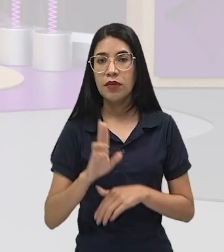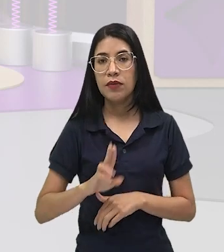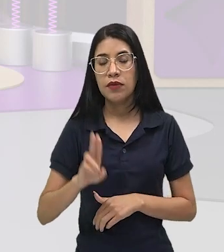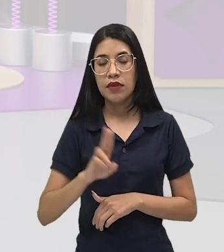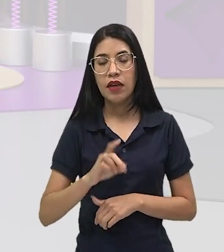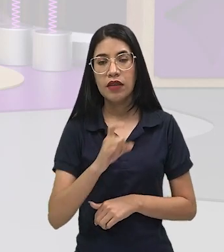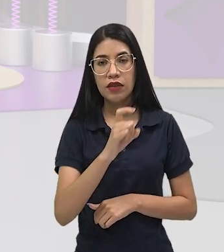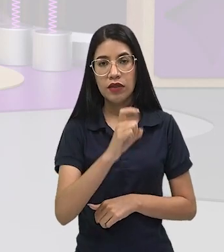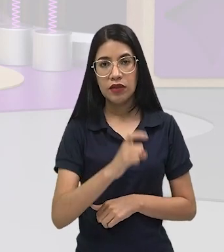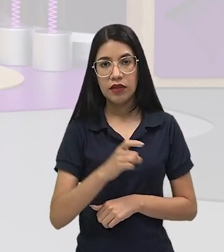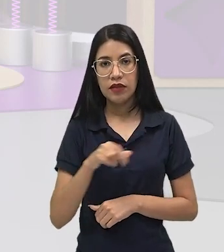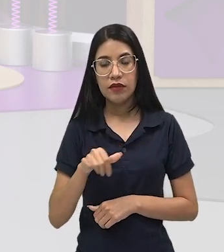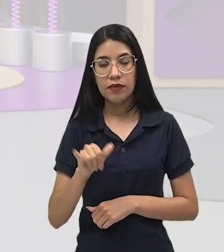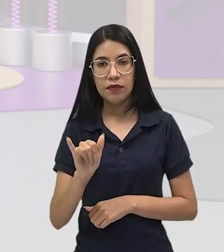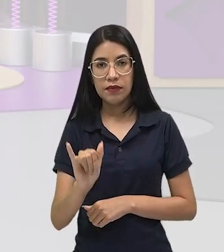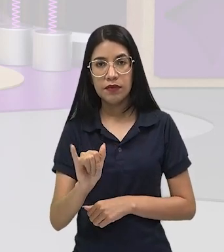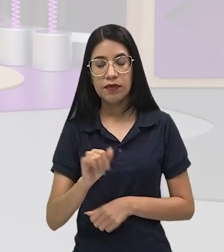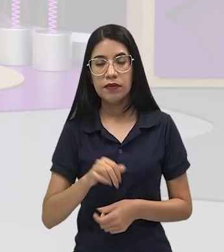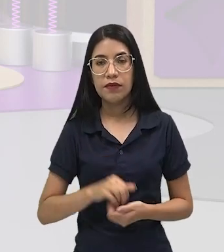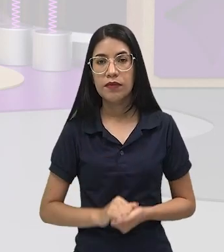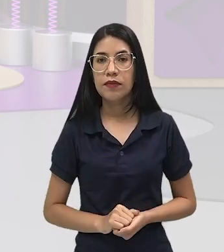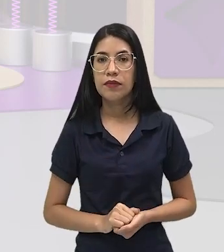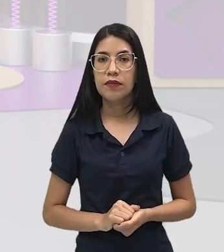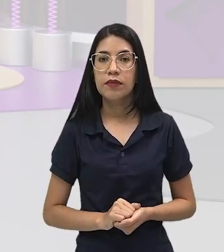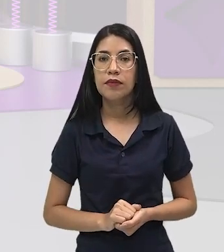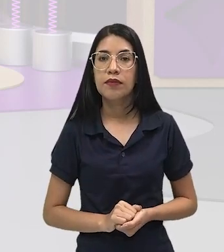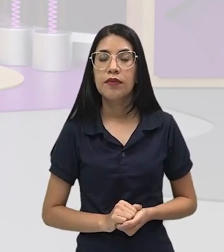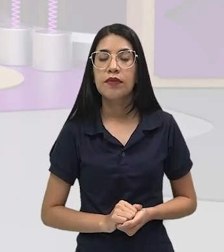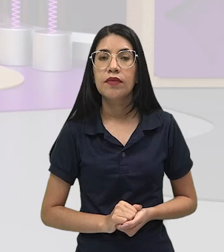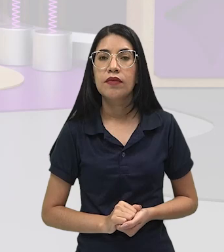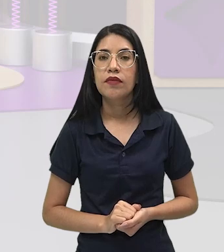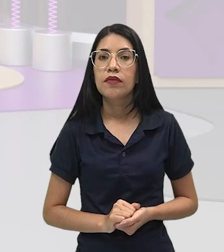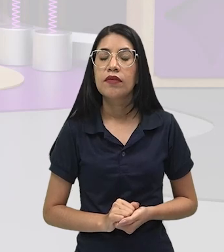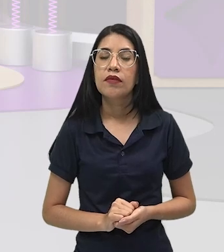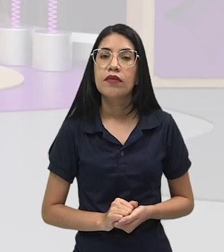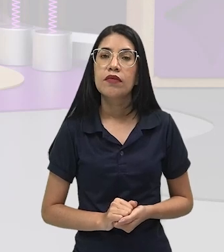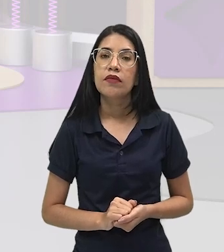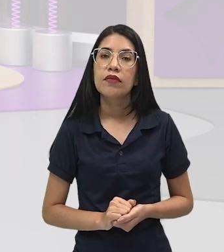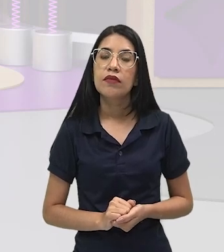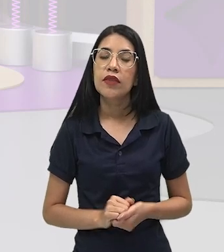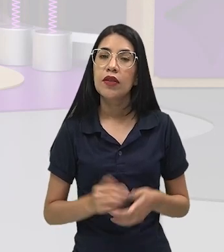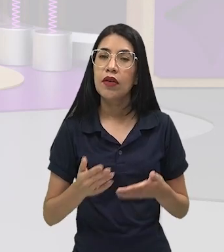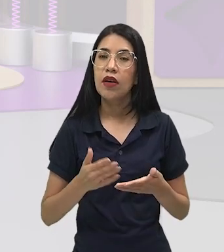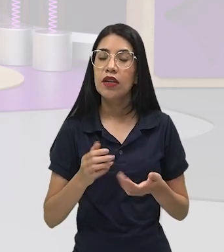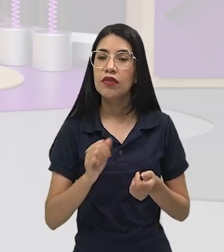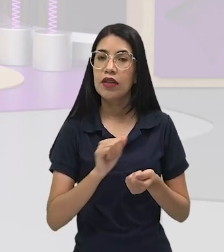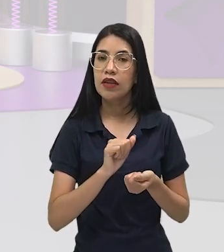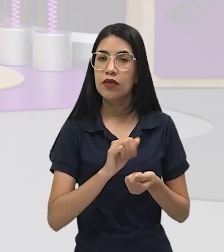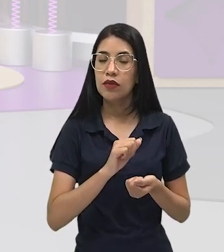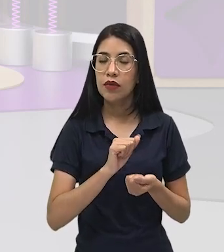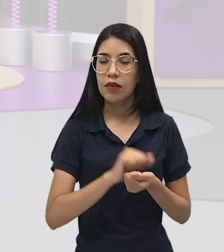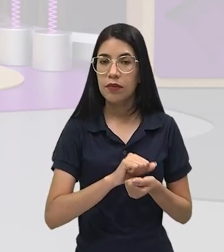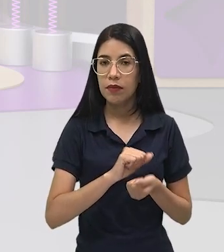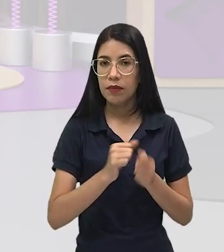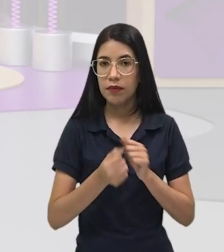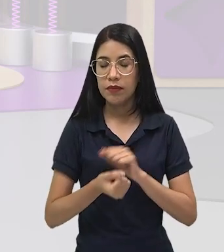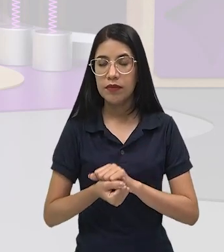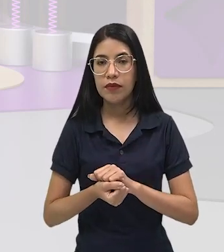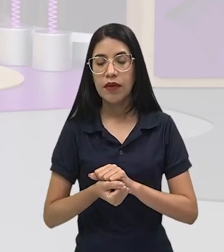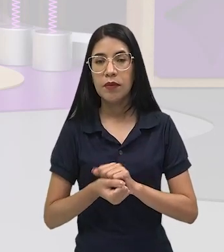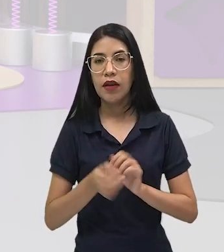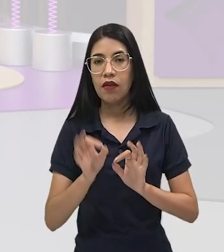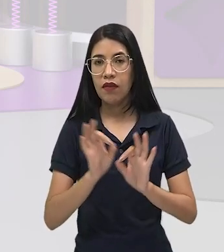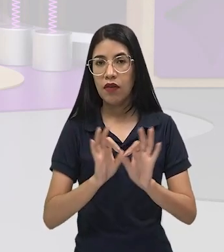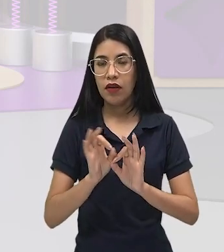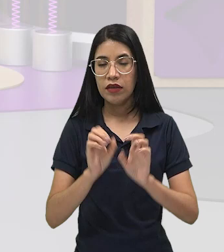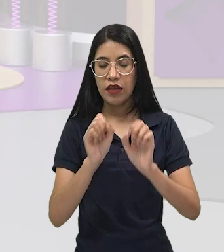utilizadas é X e Y, beleza? Então vamos começar a fazer essa transcodificação, porque está sendo pedido para nós